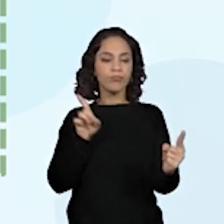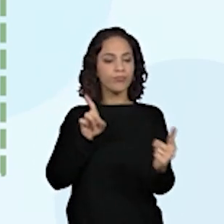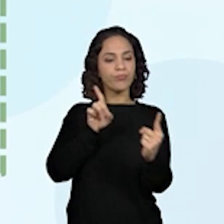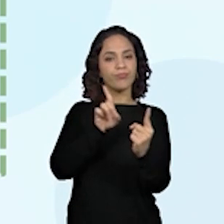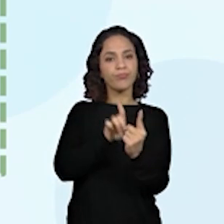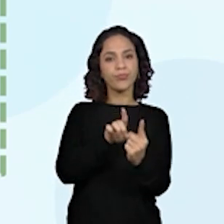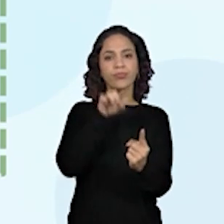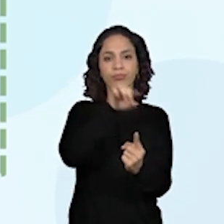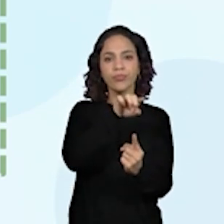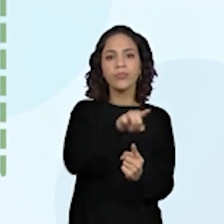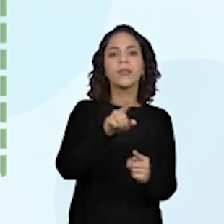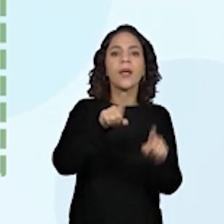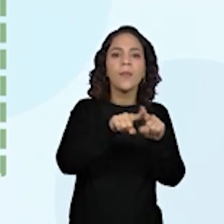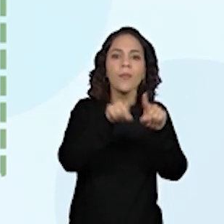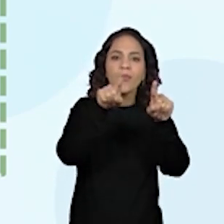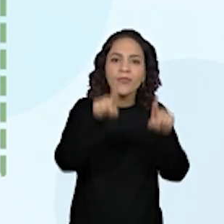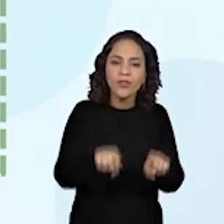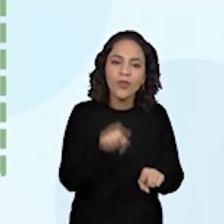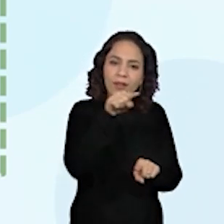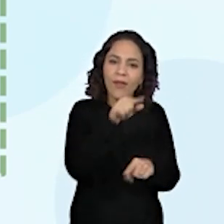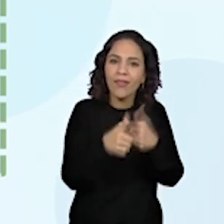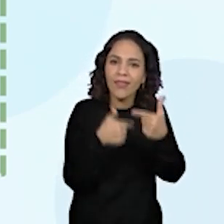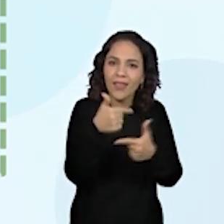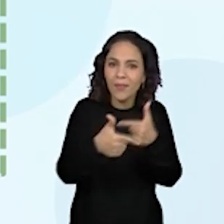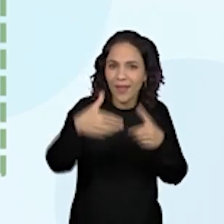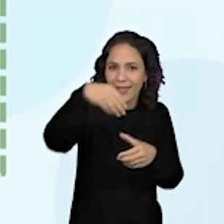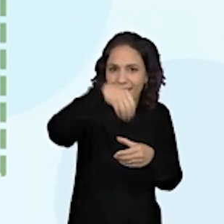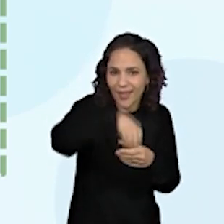pela bibliotecária ou pelo